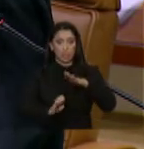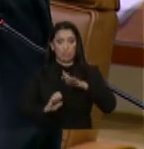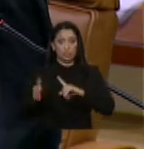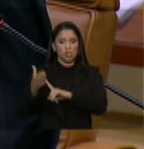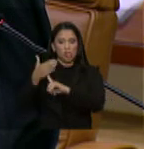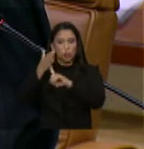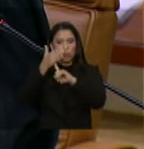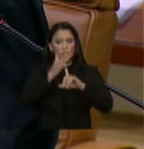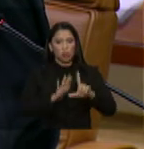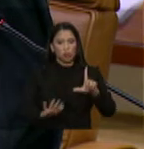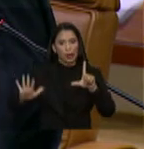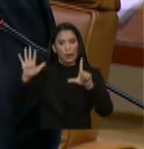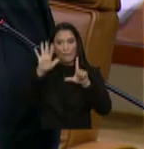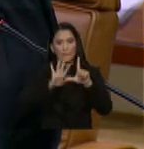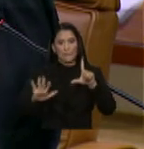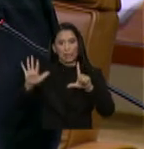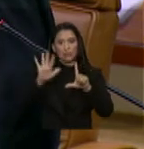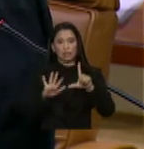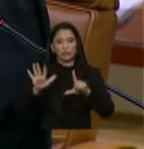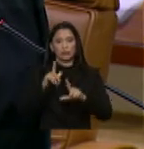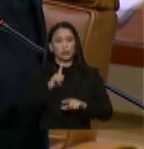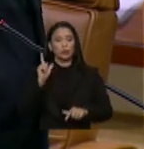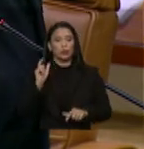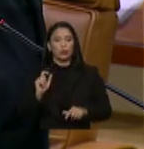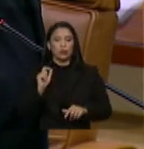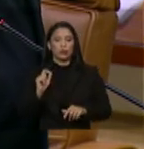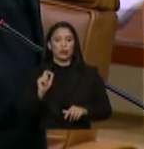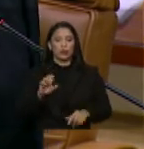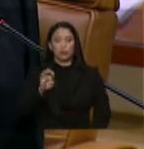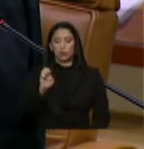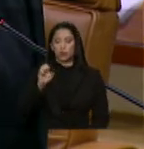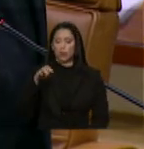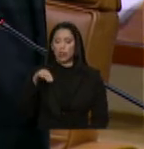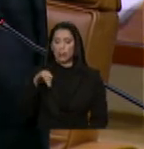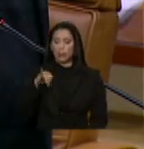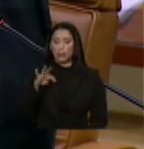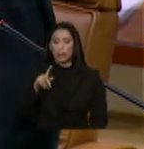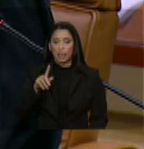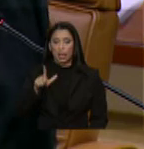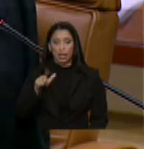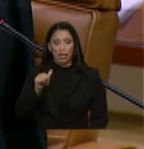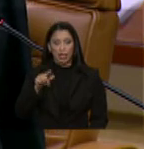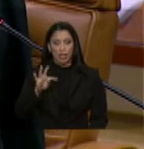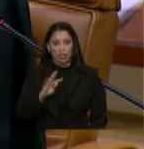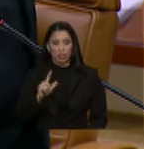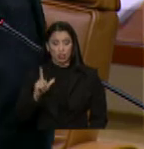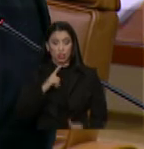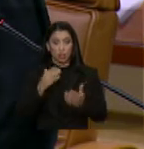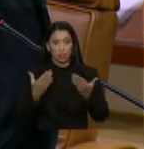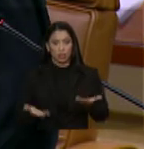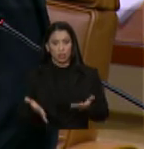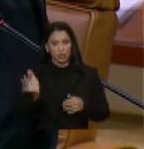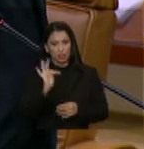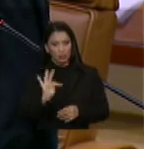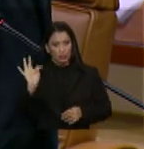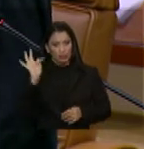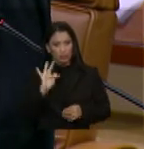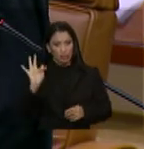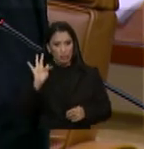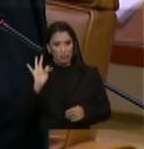plataformas de Morais ao invés de se utilizar é do milat e essa empresa essa Federação